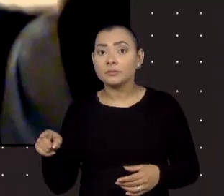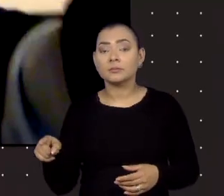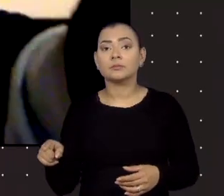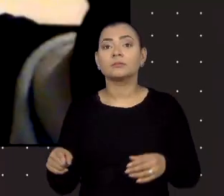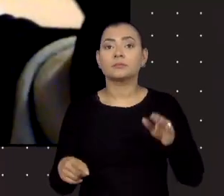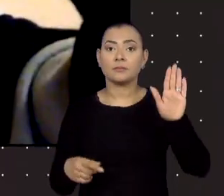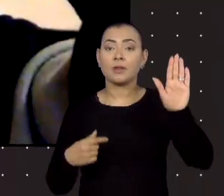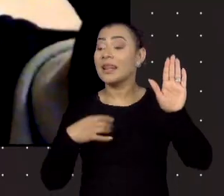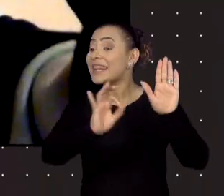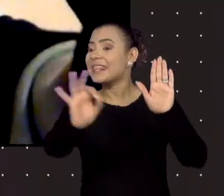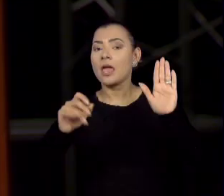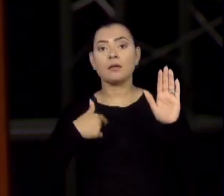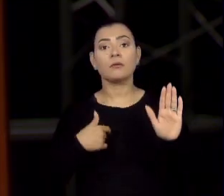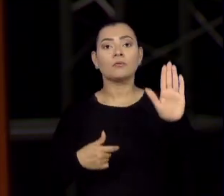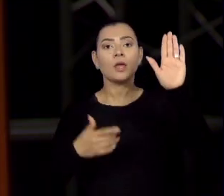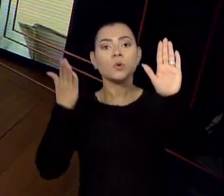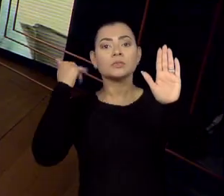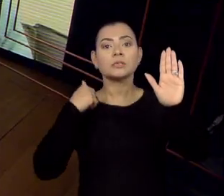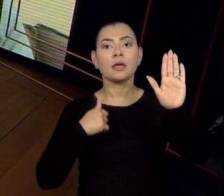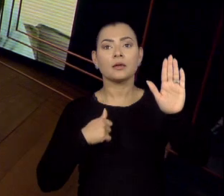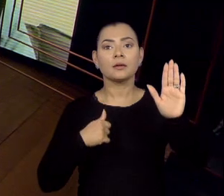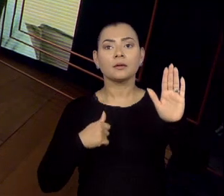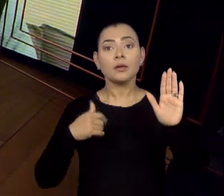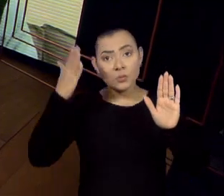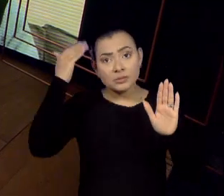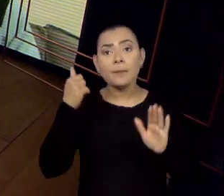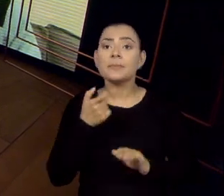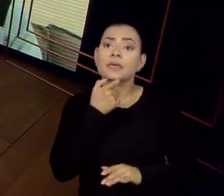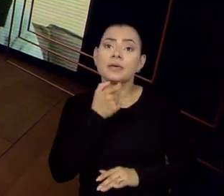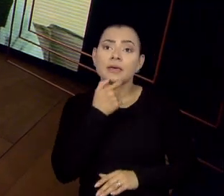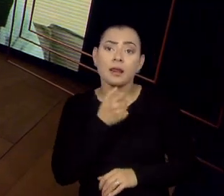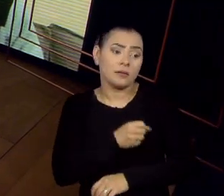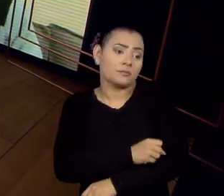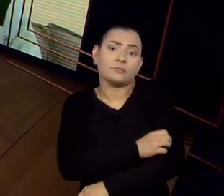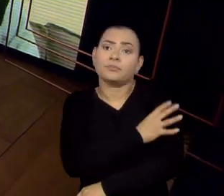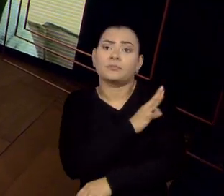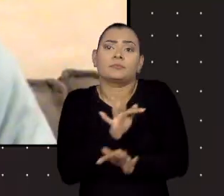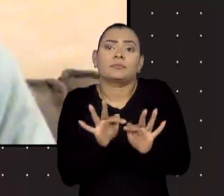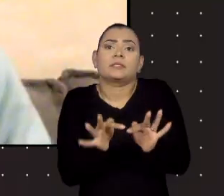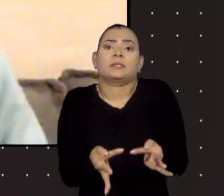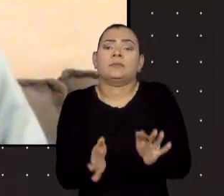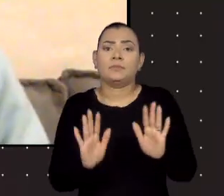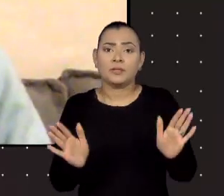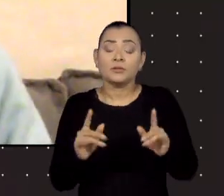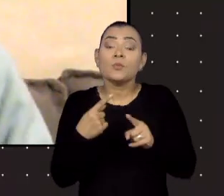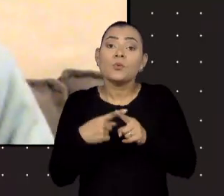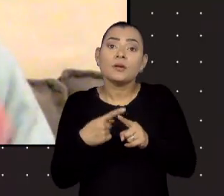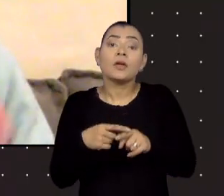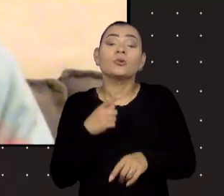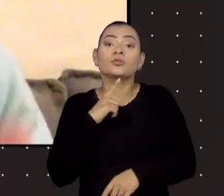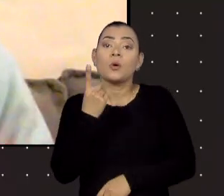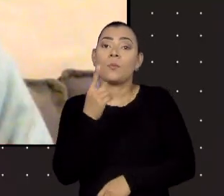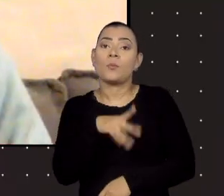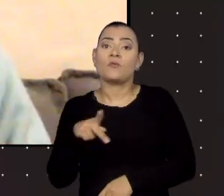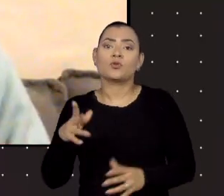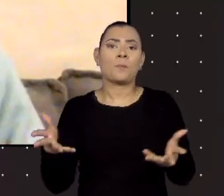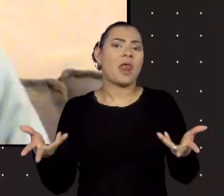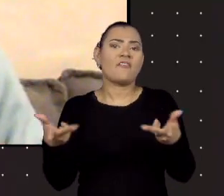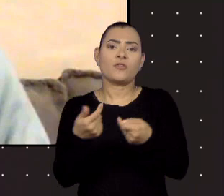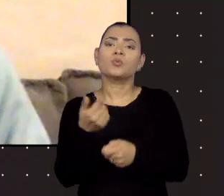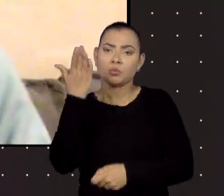eu falo. Eu sabia o inglês do ginásio, do científico, que eu tive um professor